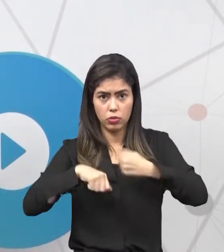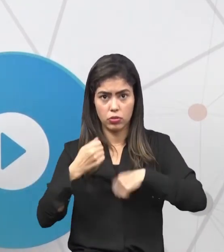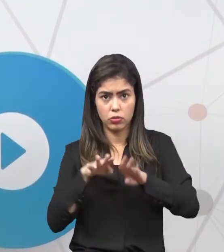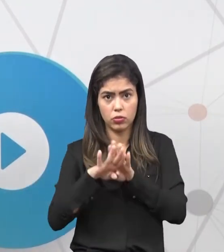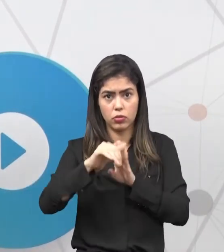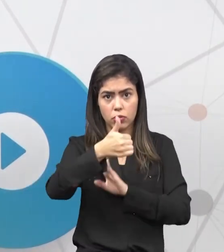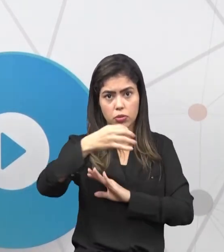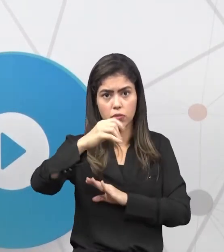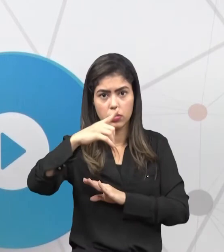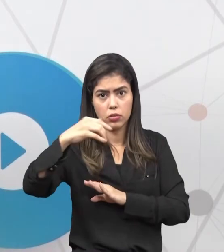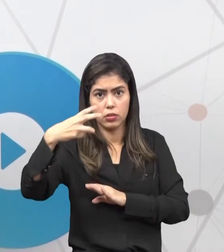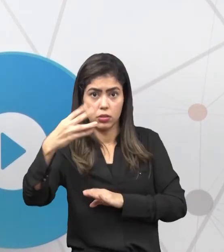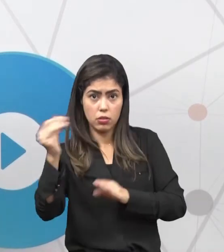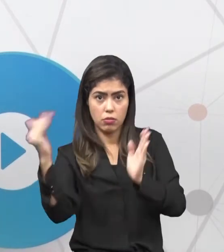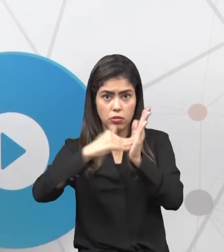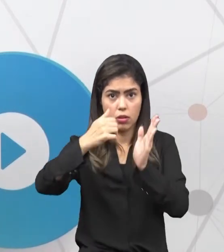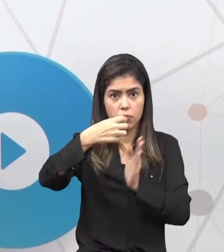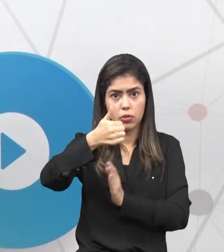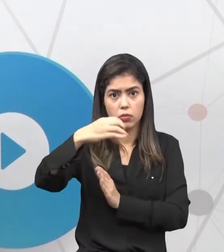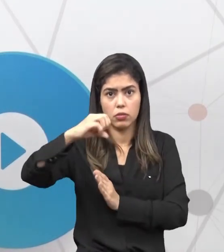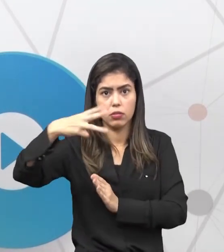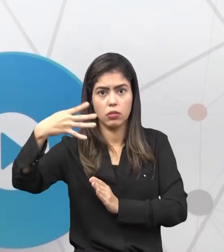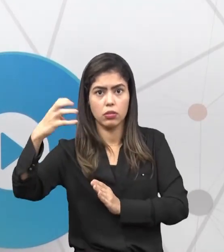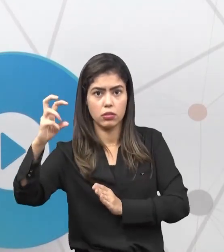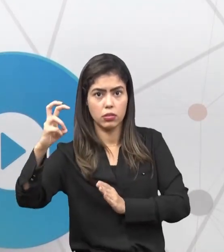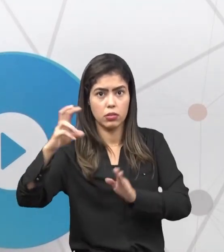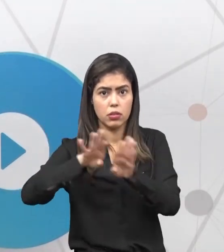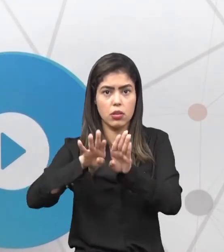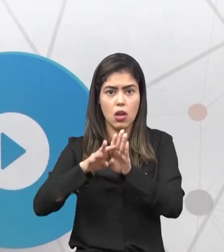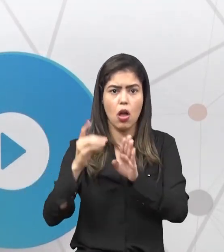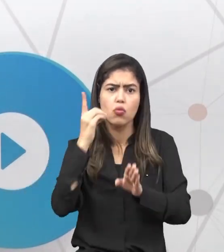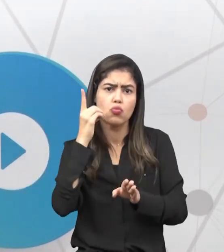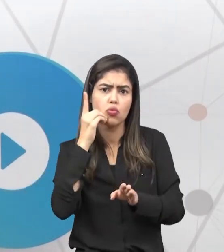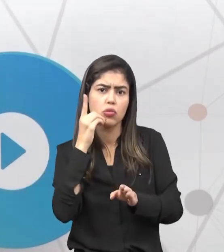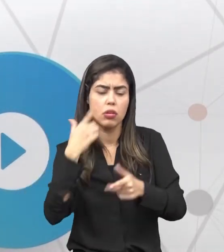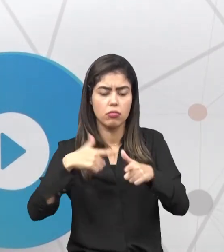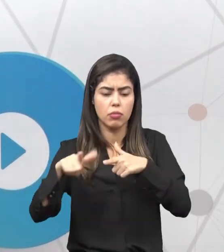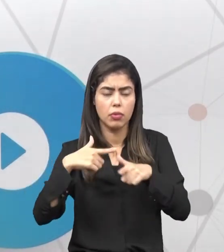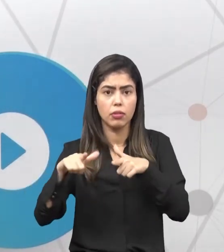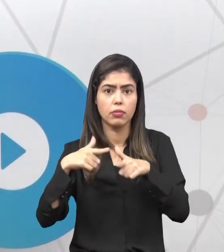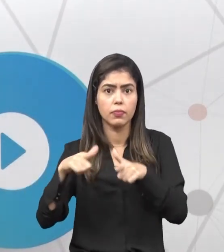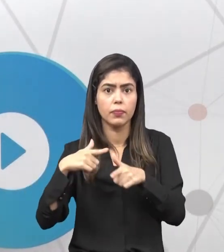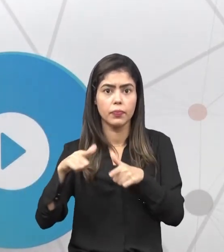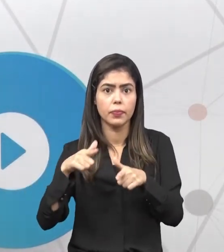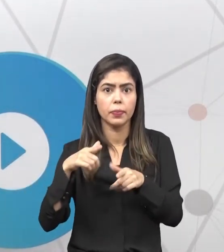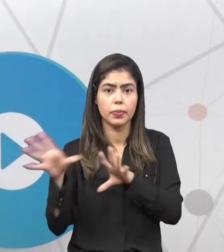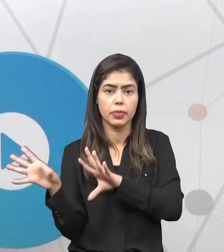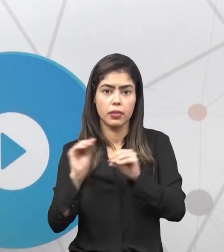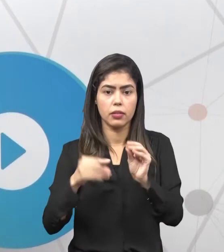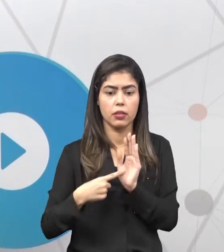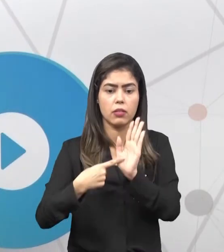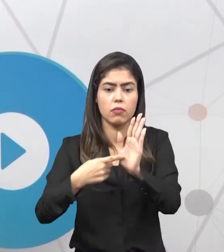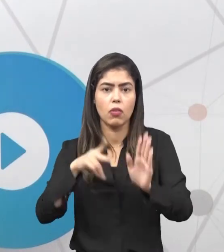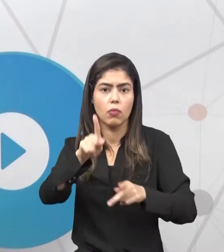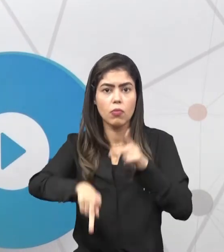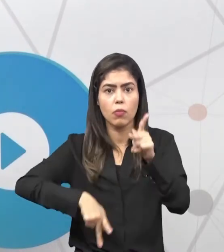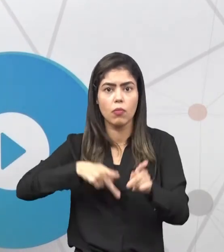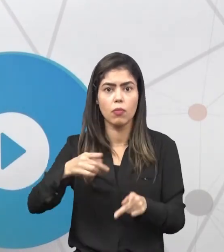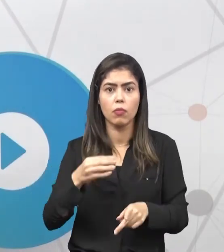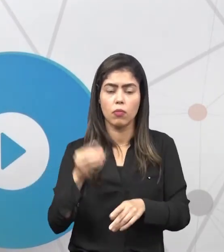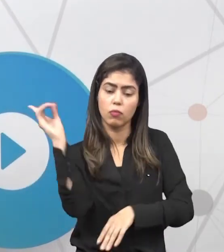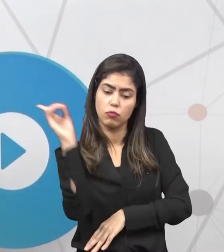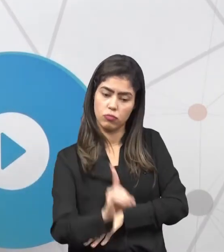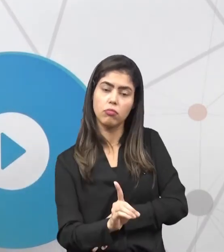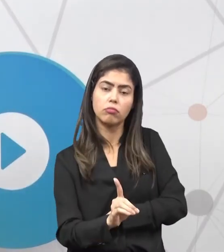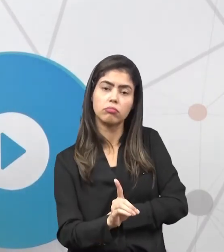de 1930 a 1945, quando ele, no dia do trabalho, ele entregava ao povo um